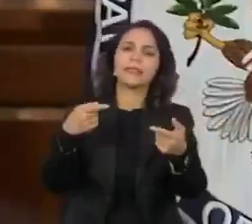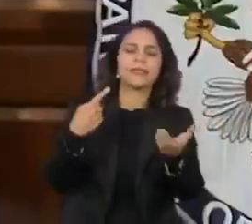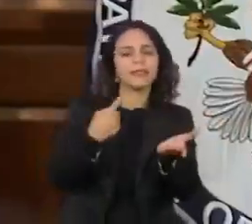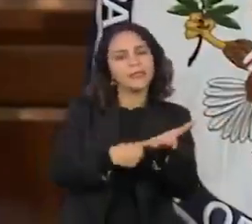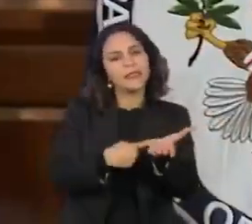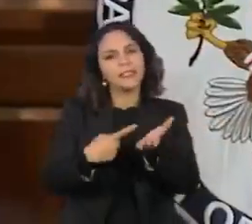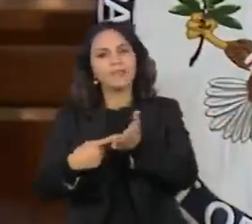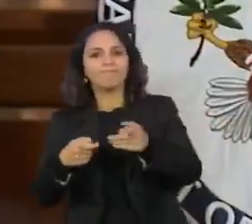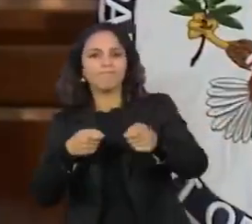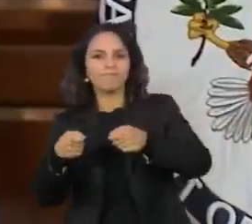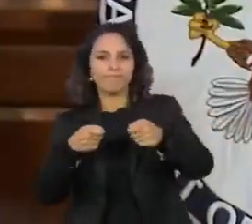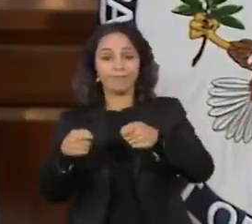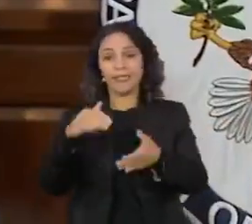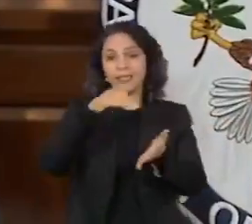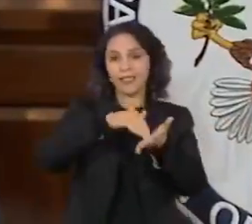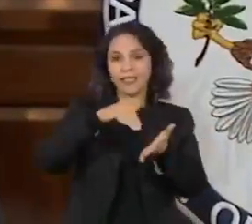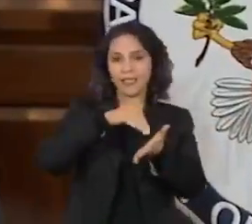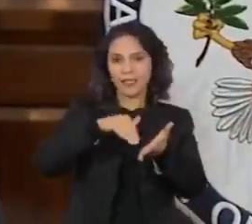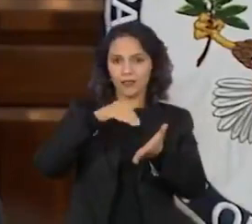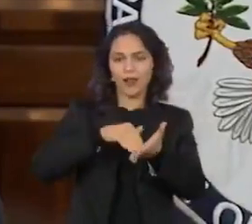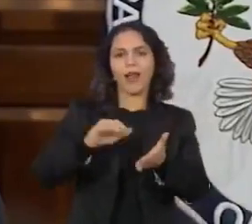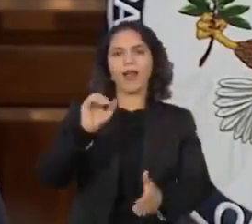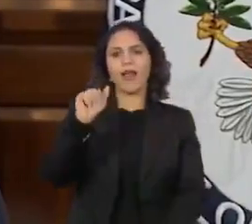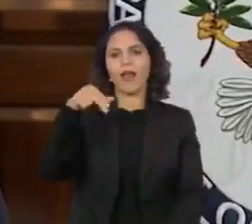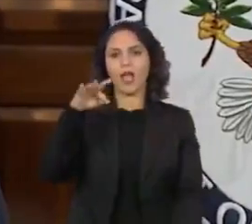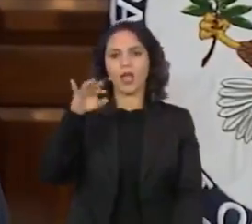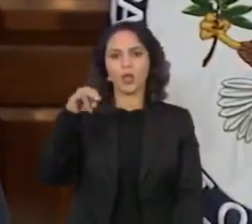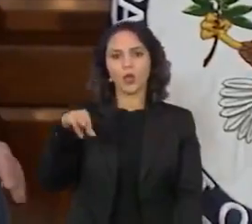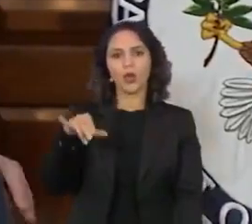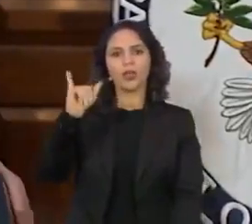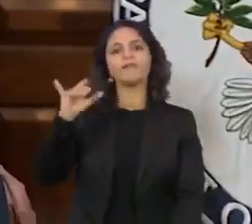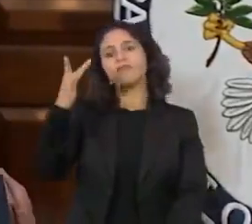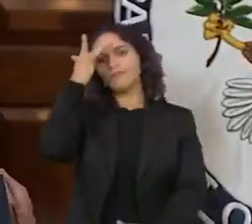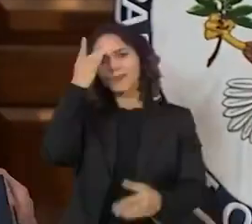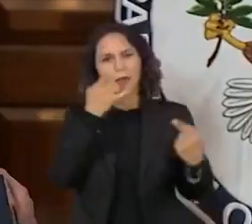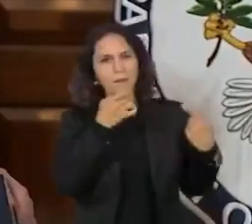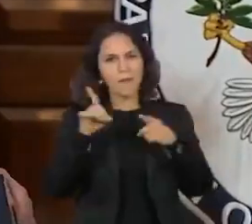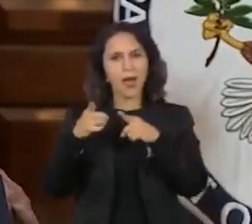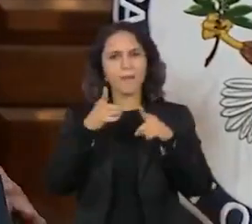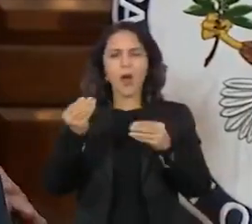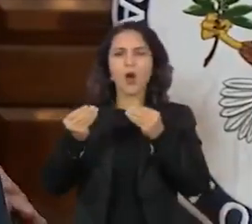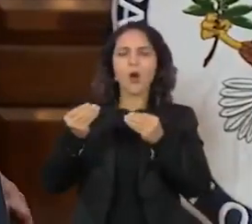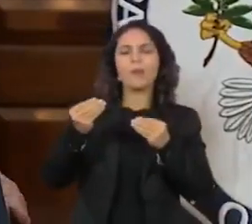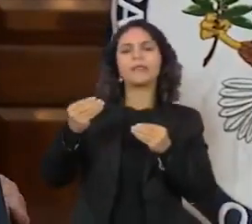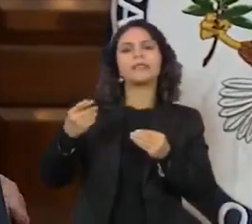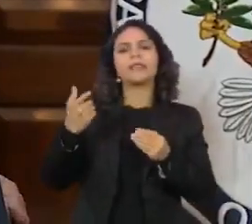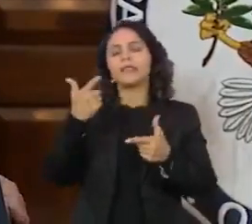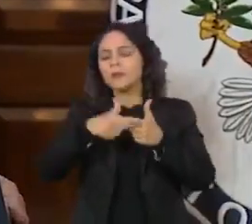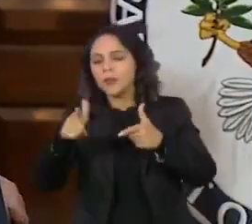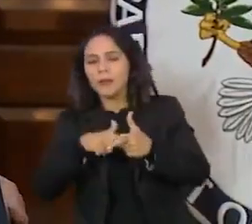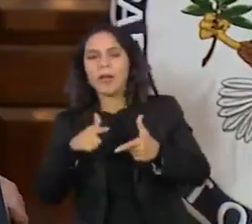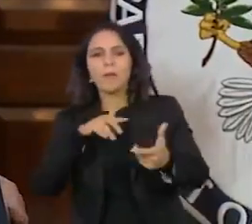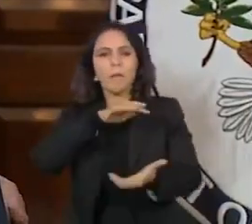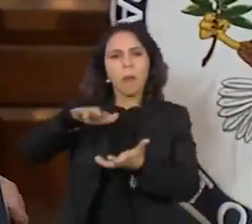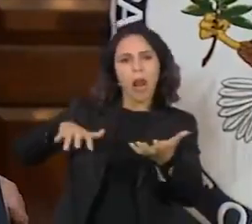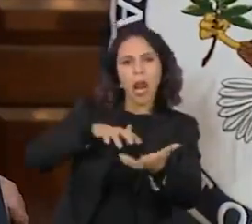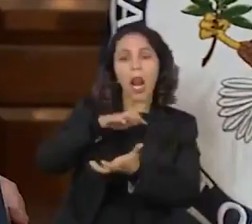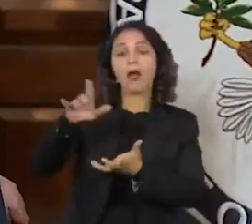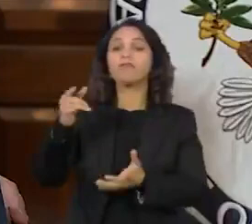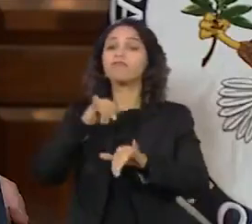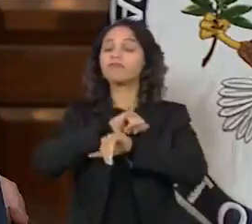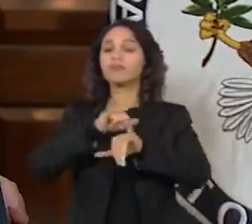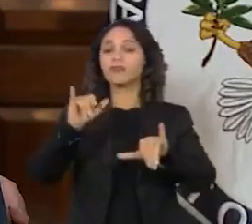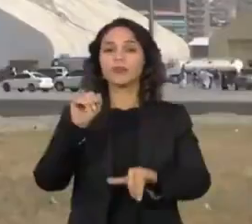ou secretário de estado aí Tony blinken que tem sido criticado pela condução da crise informou que os